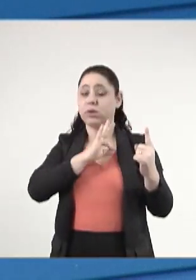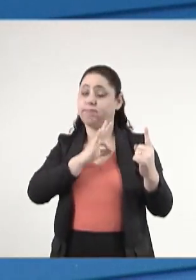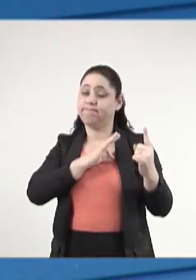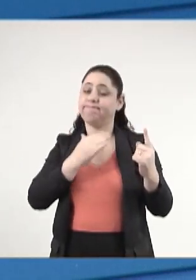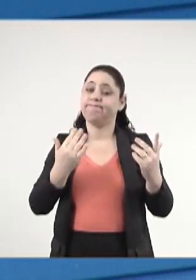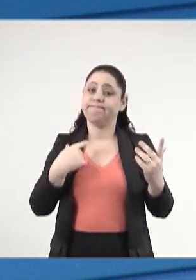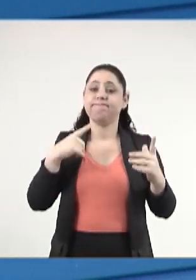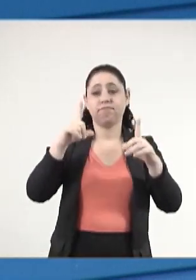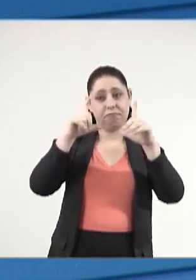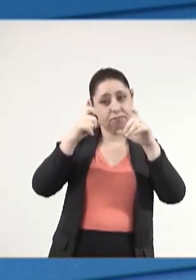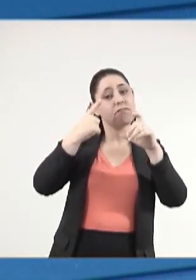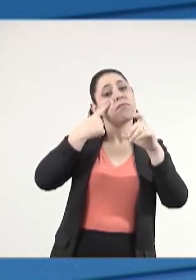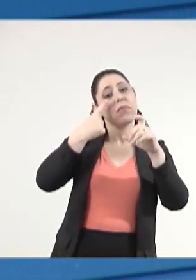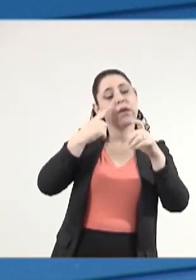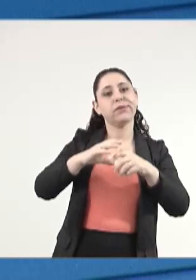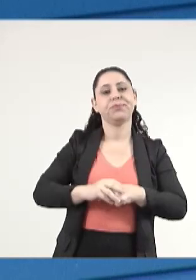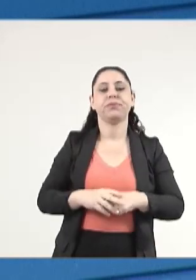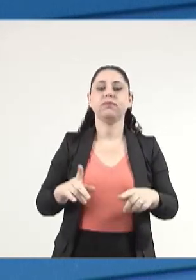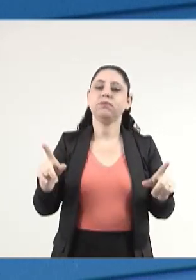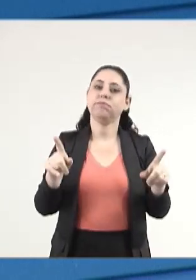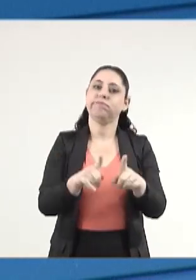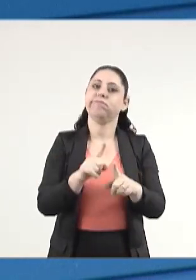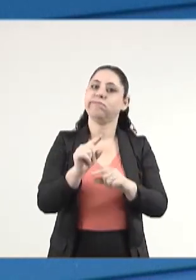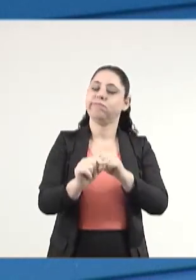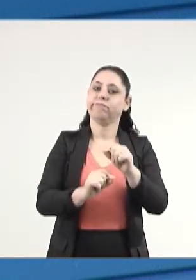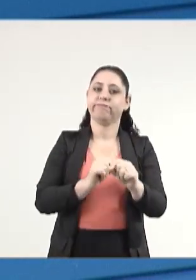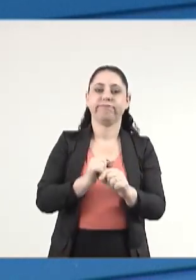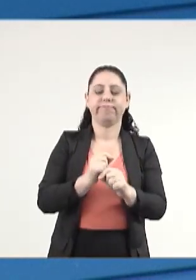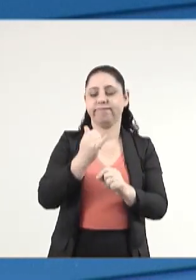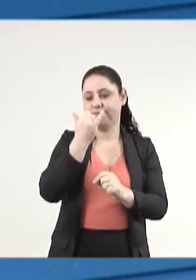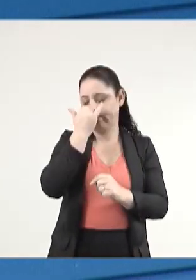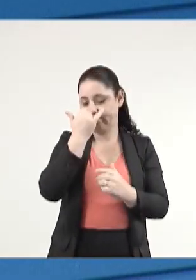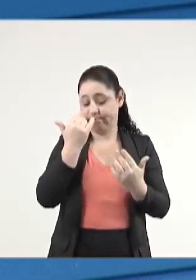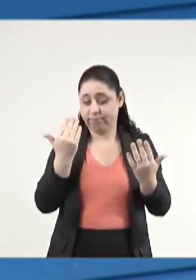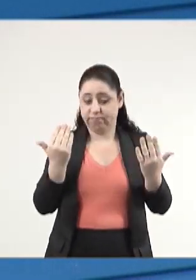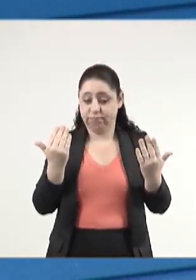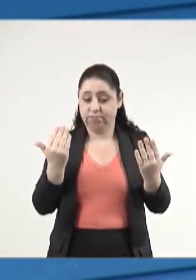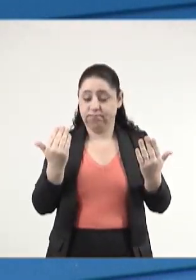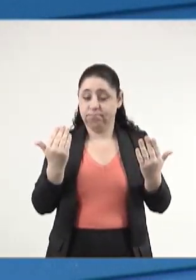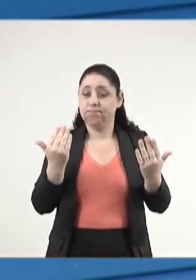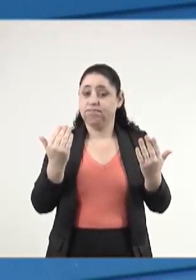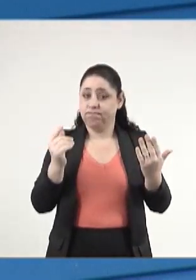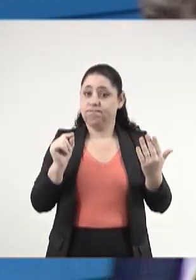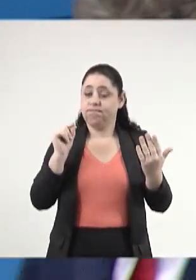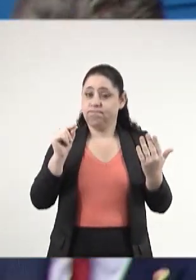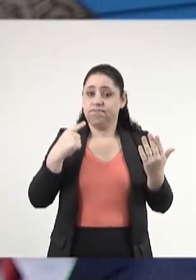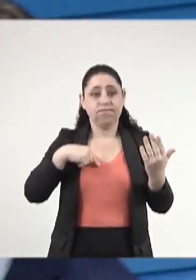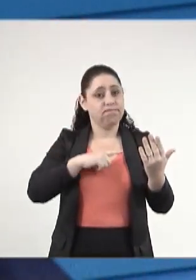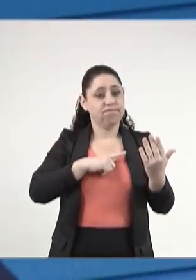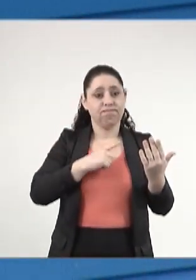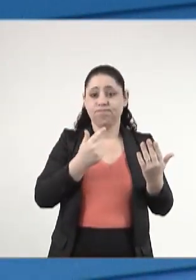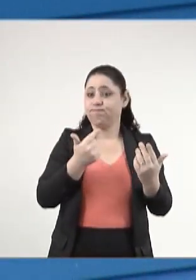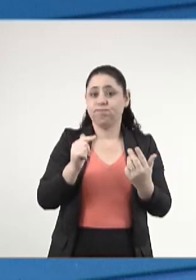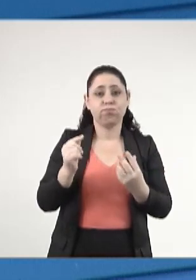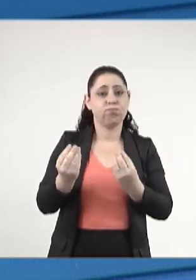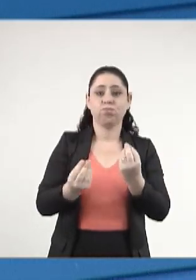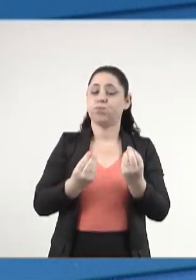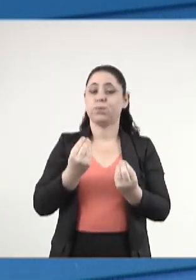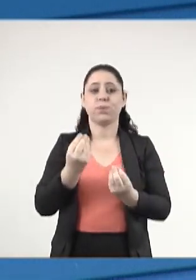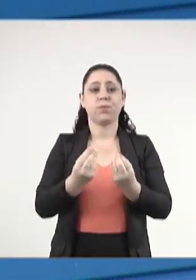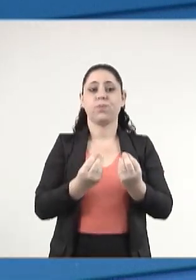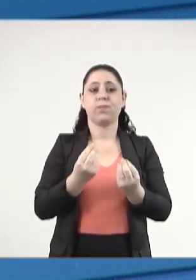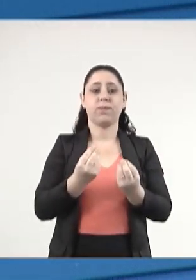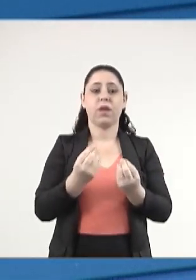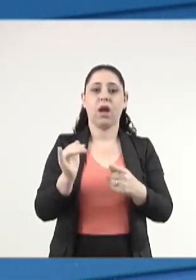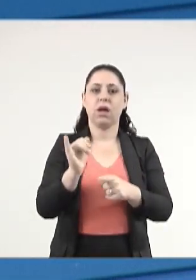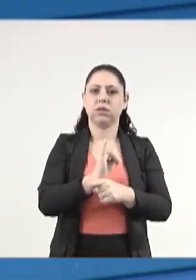fotos. Também uma situação lamentável, e nós não temos